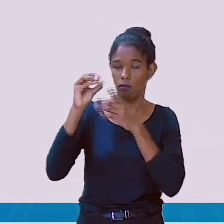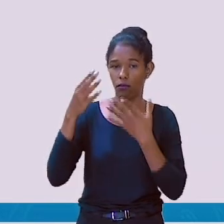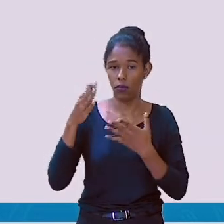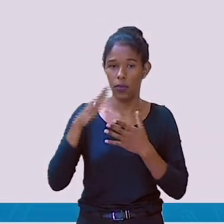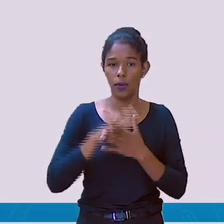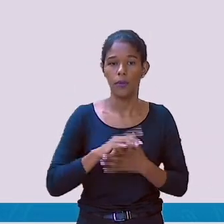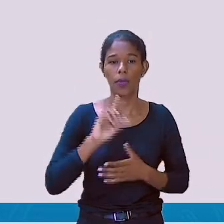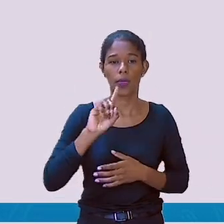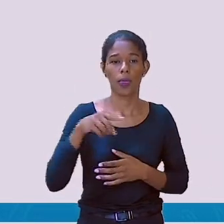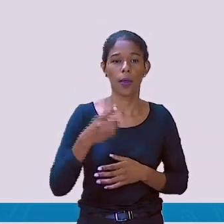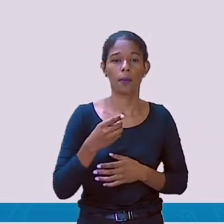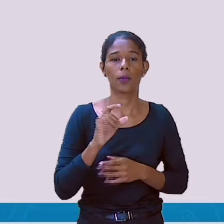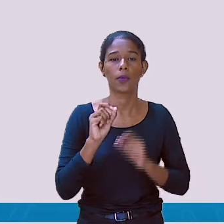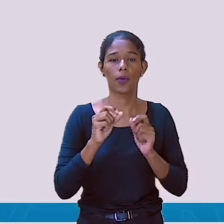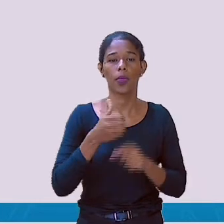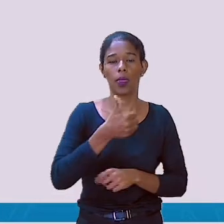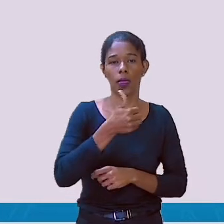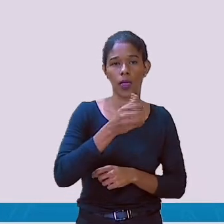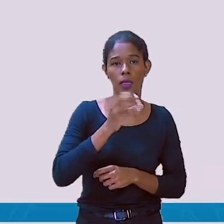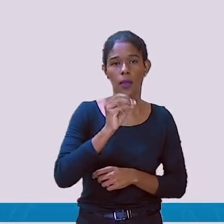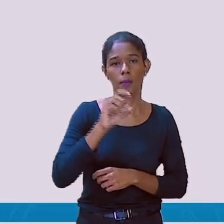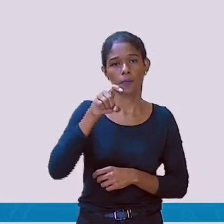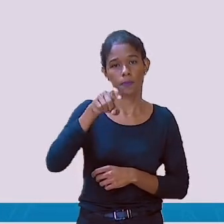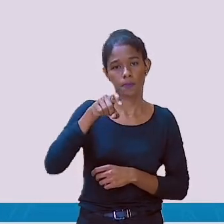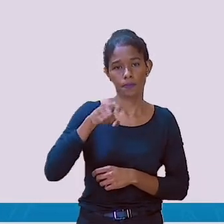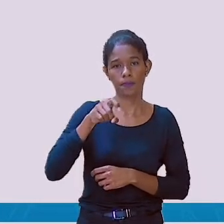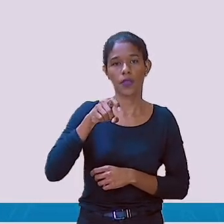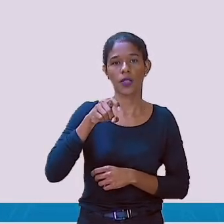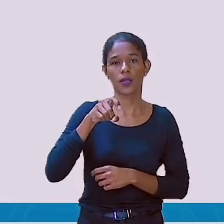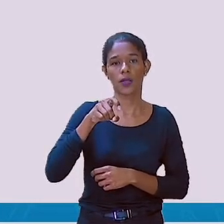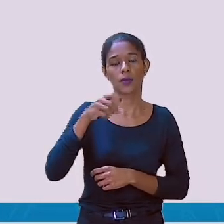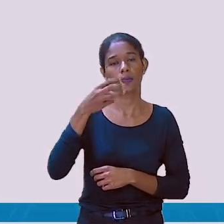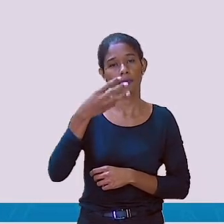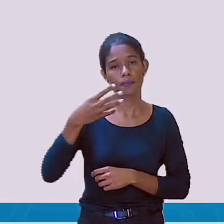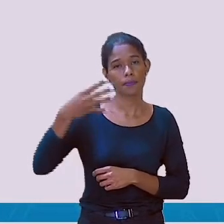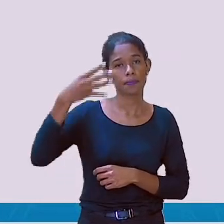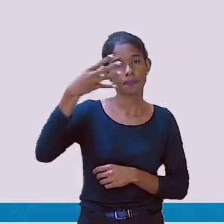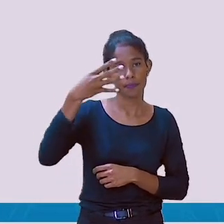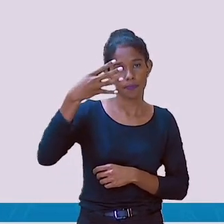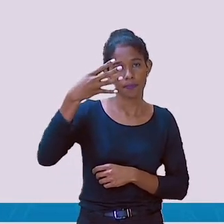vai ser 10x elevado à quarta potência.